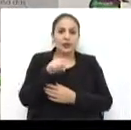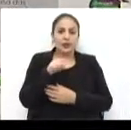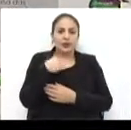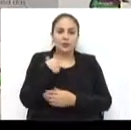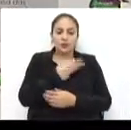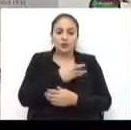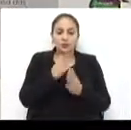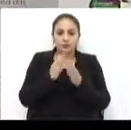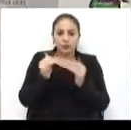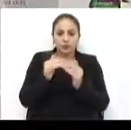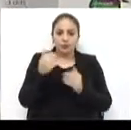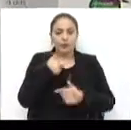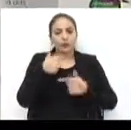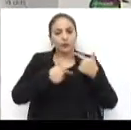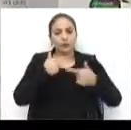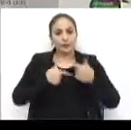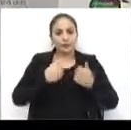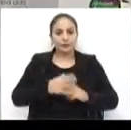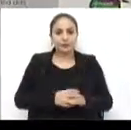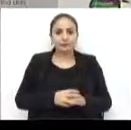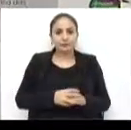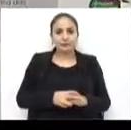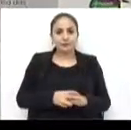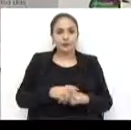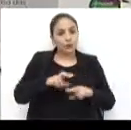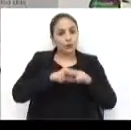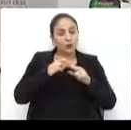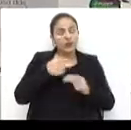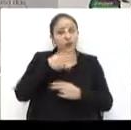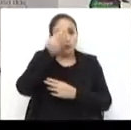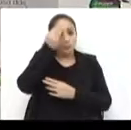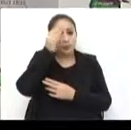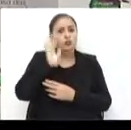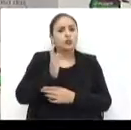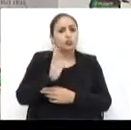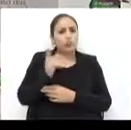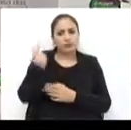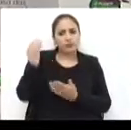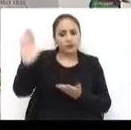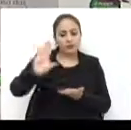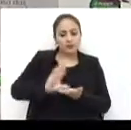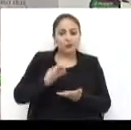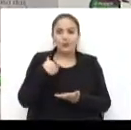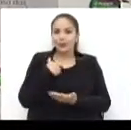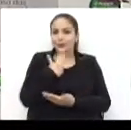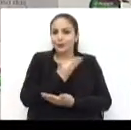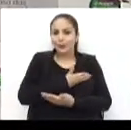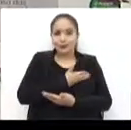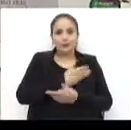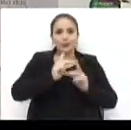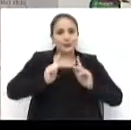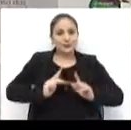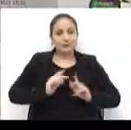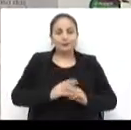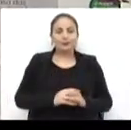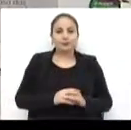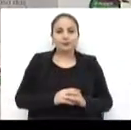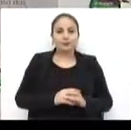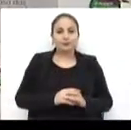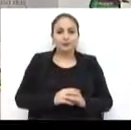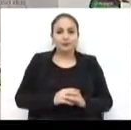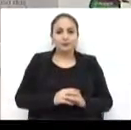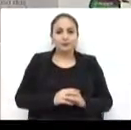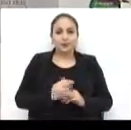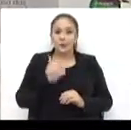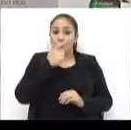é cobrado e que era o meu trabalho. Então eu entendo que essas emendas já são nossas, né? Esses valores já são das pessoas. Na minha opinião,